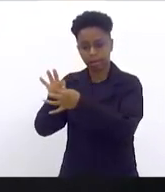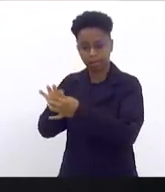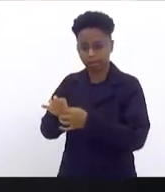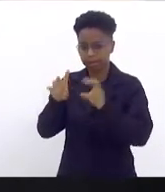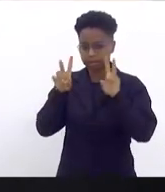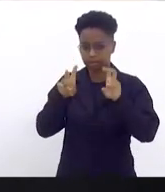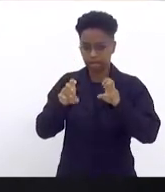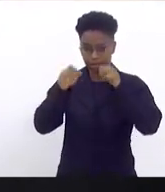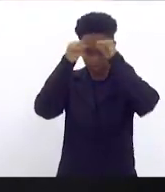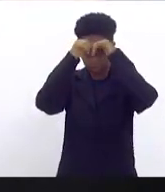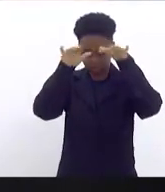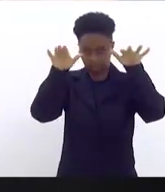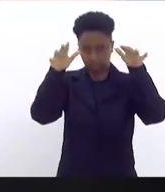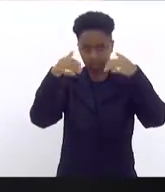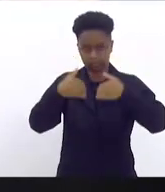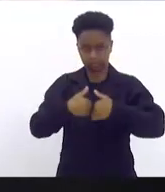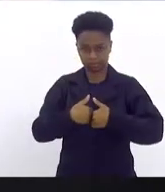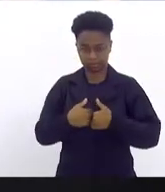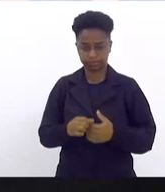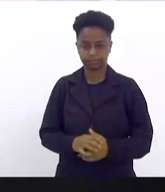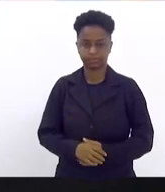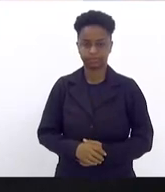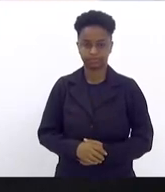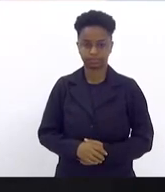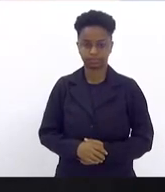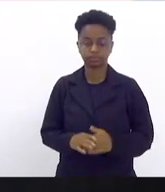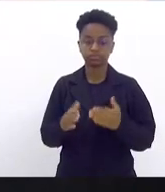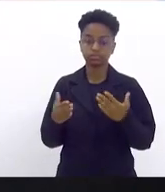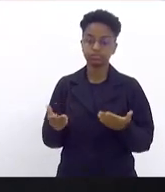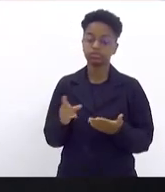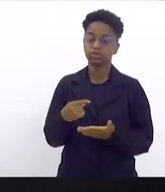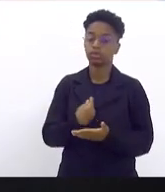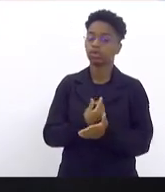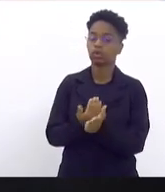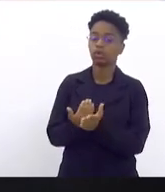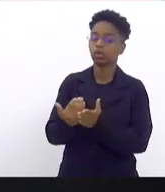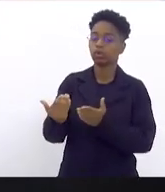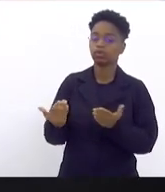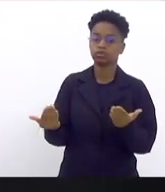ao transtorno do espectro autista. Então, passemos